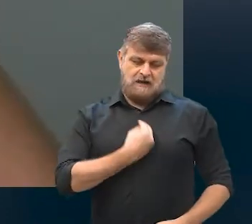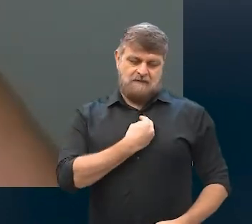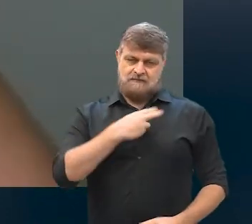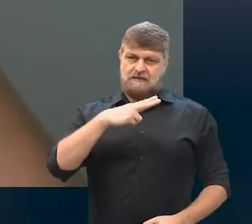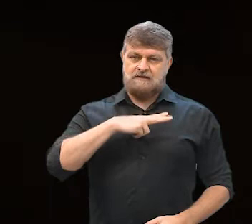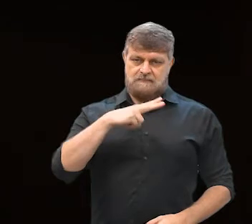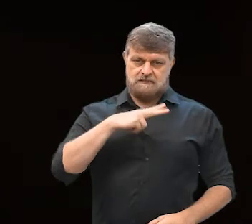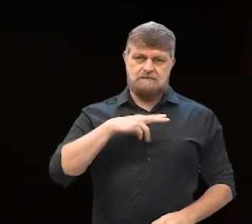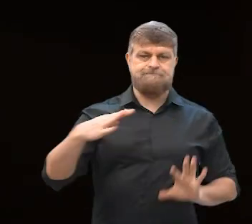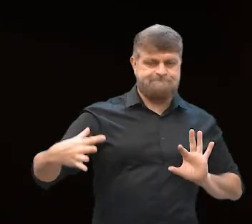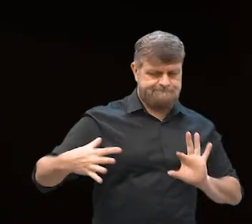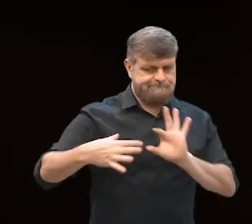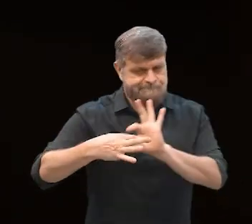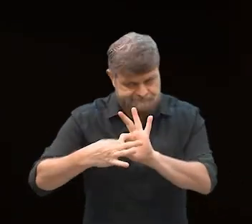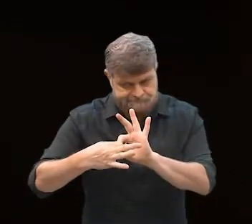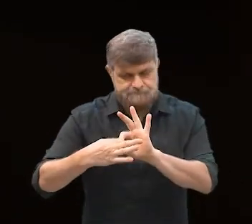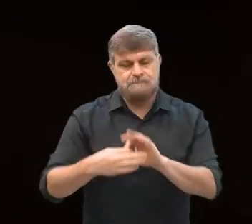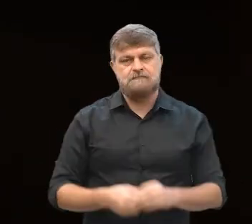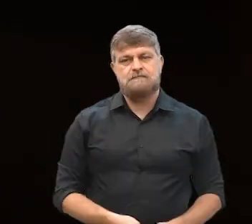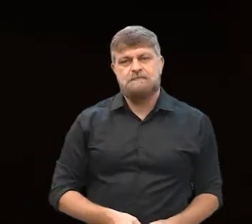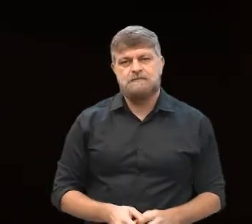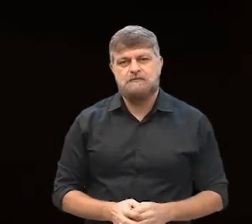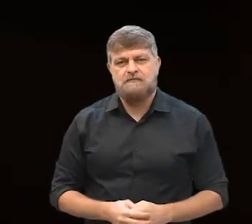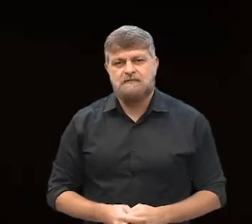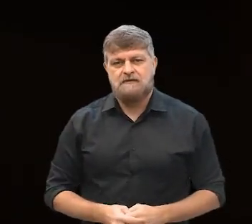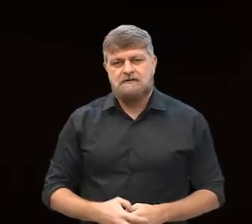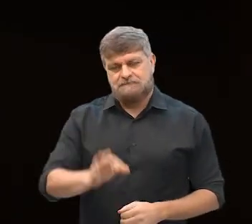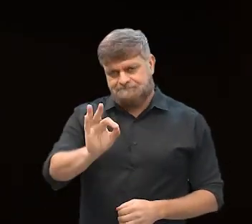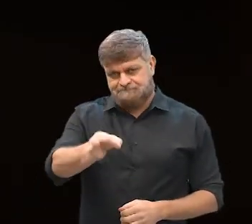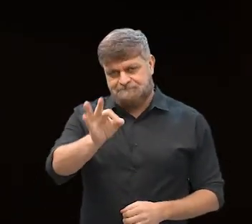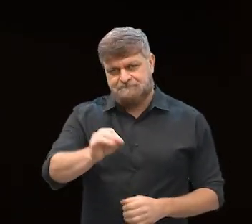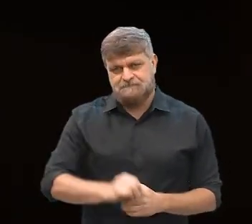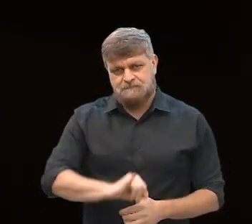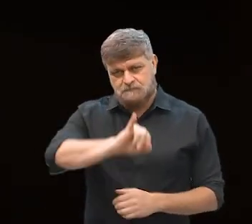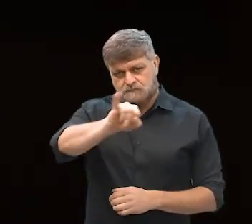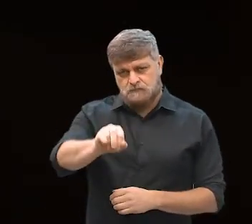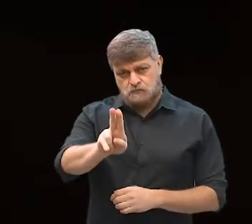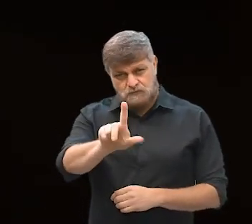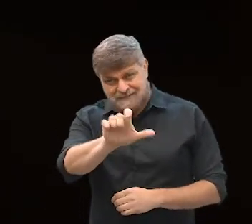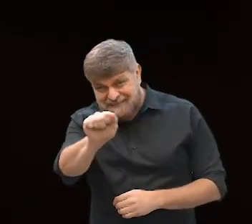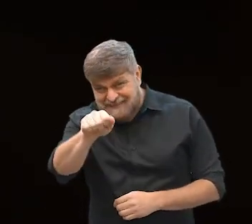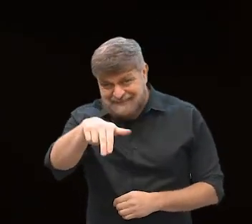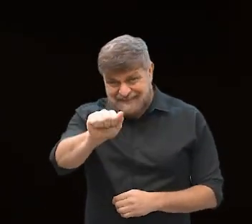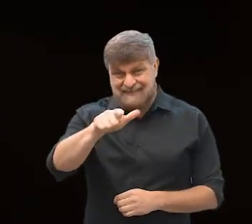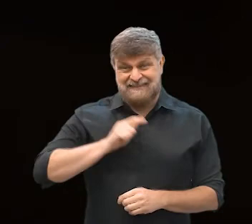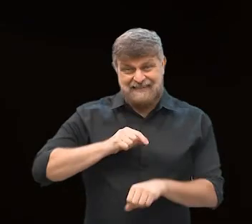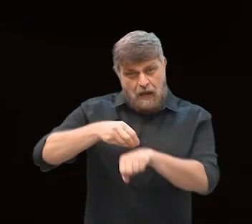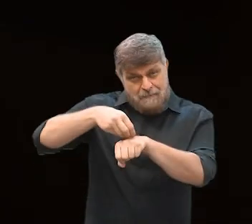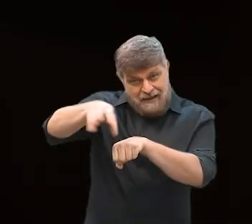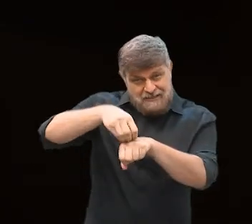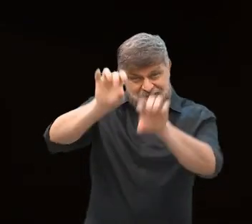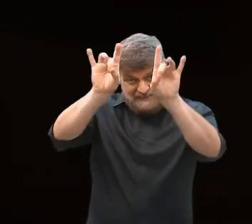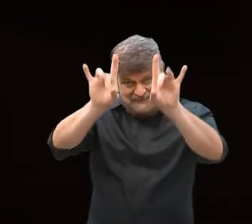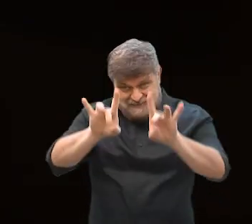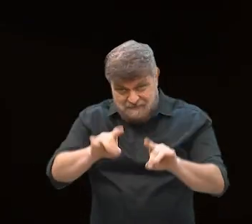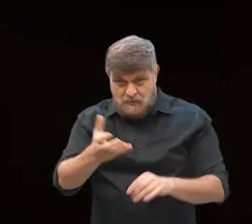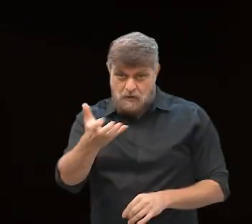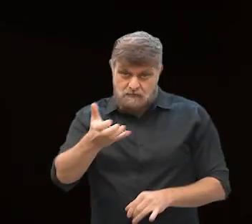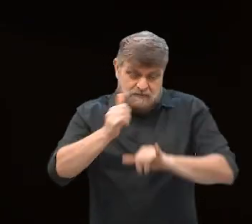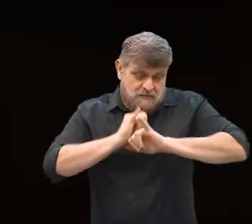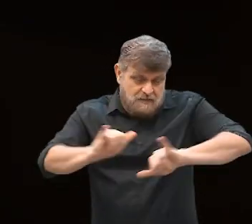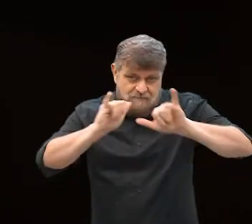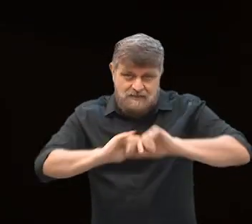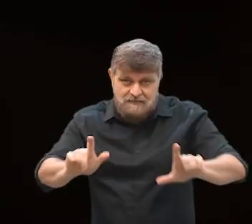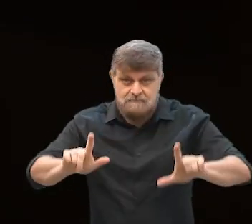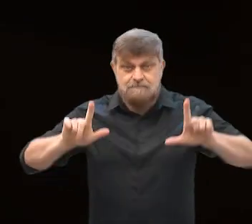né? Com certeza, concordo. Tá certo. Ô, Juliana, tem alguma dica em especial que você queira deixar aqui nesse finalzinho